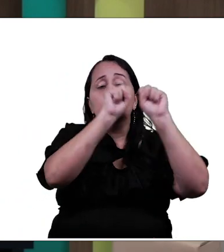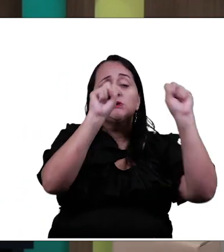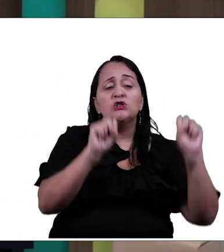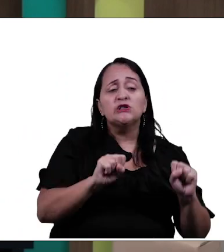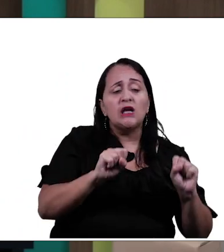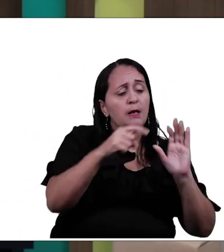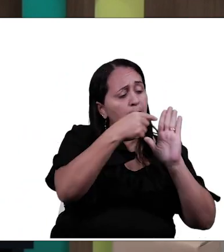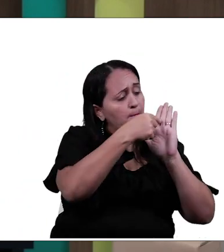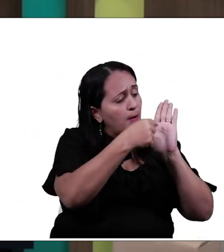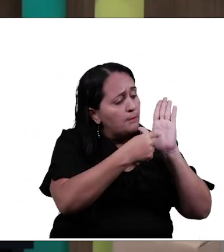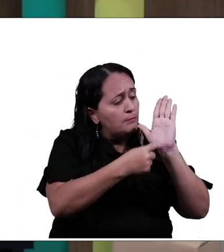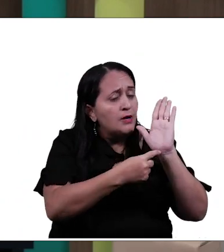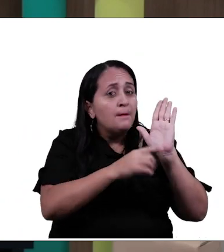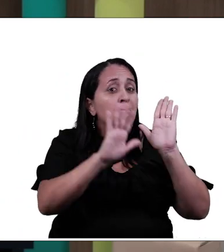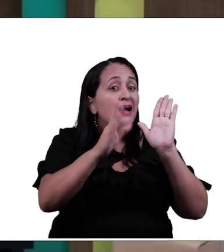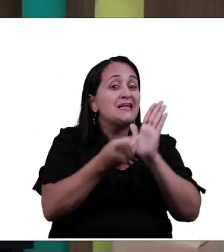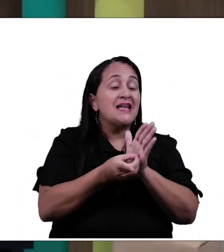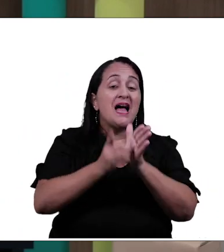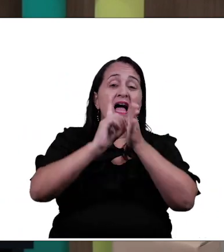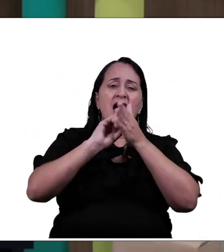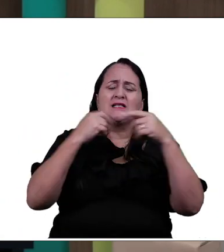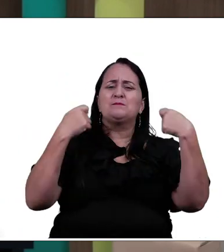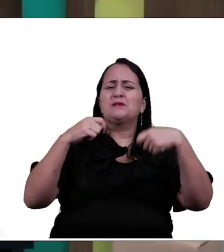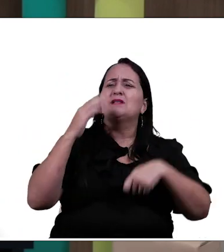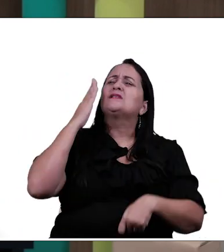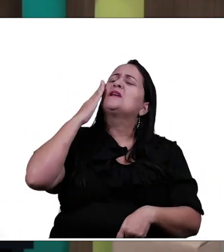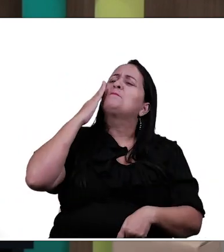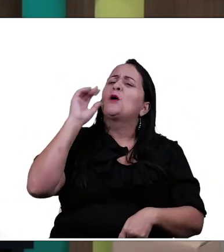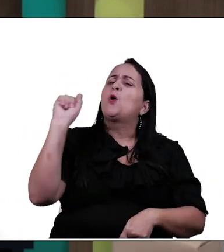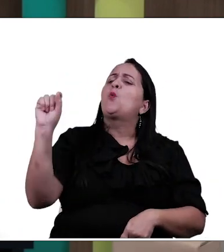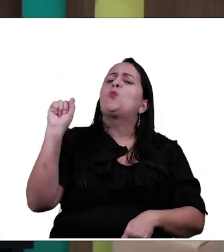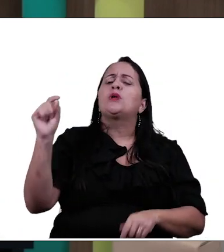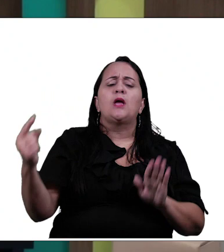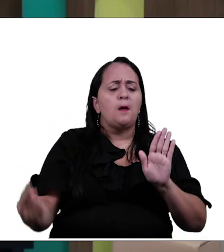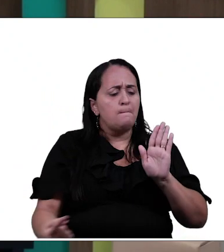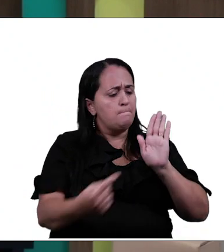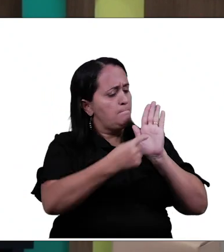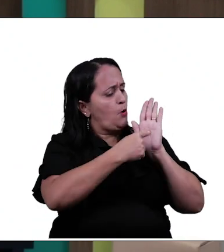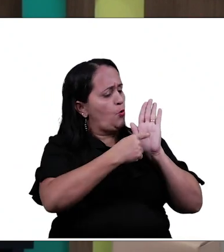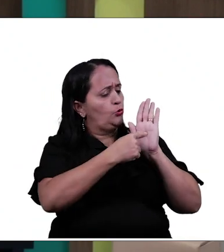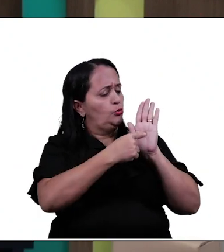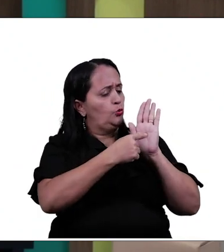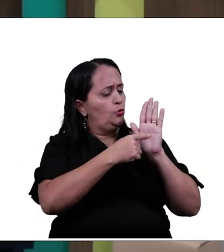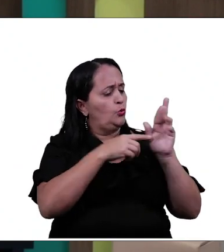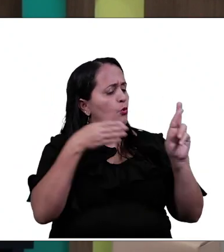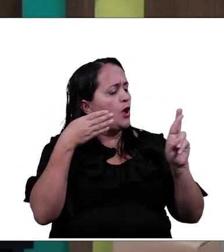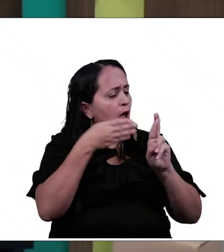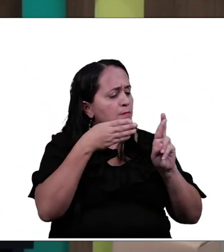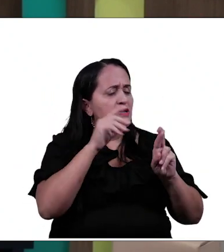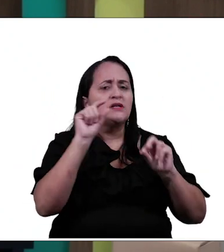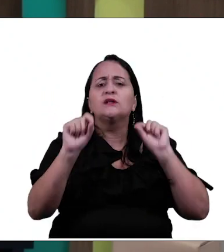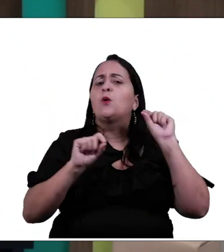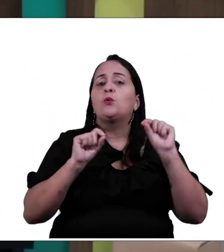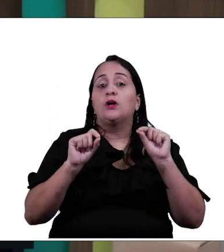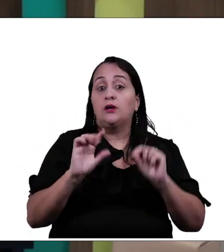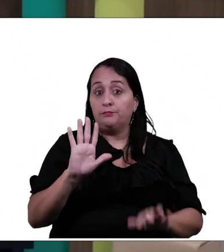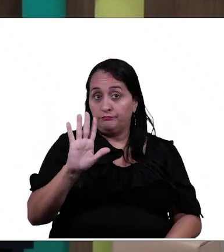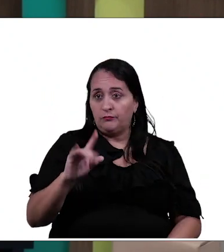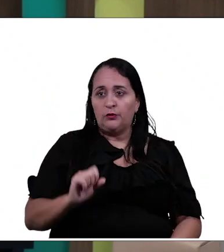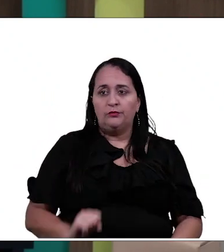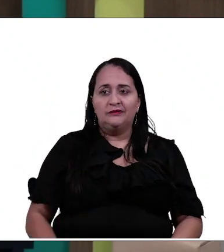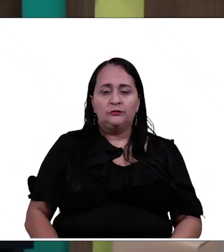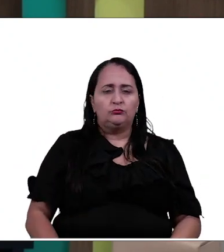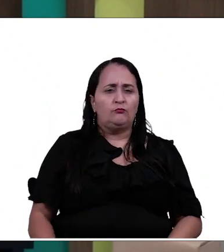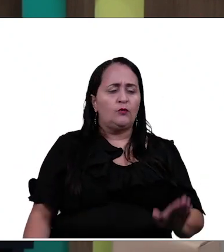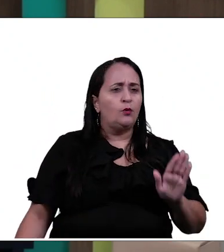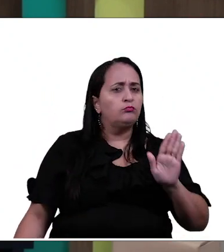condição para escrever esse número. O número que aparece aqui em cima, o nosso A, pode ser